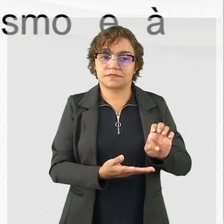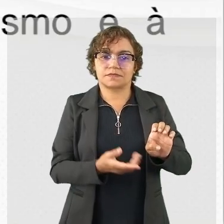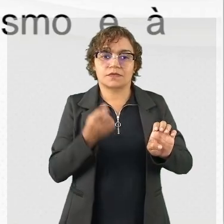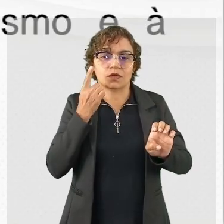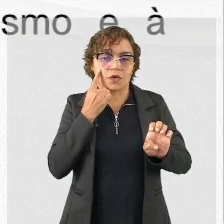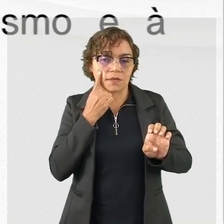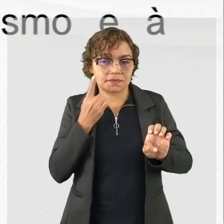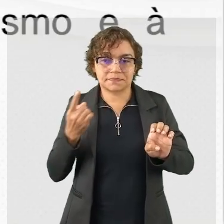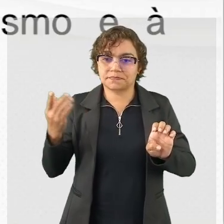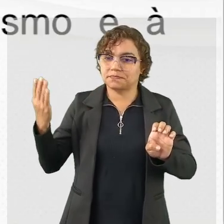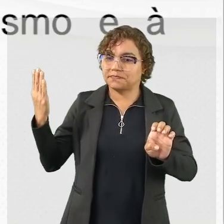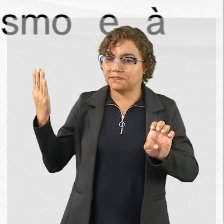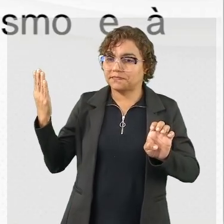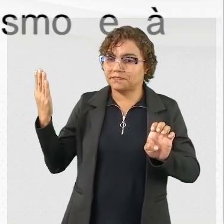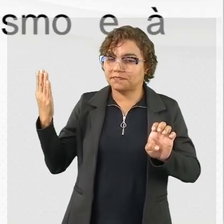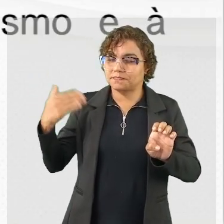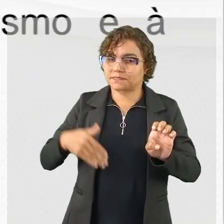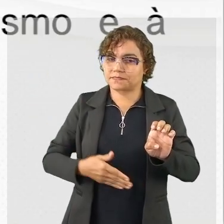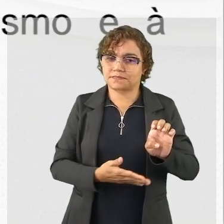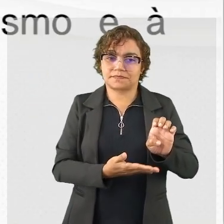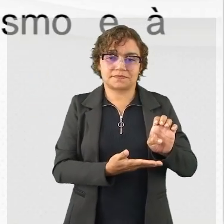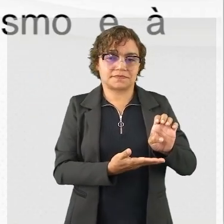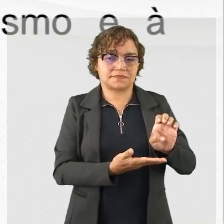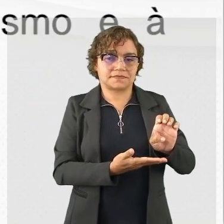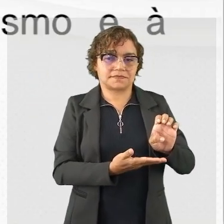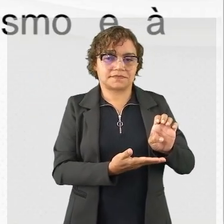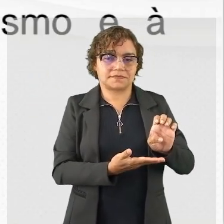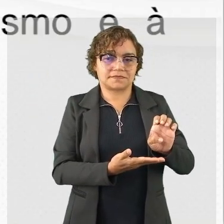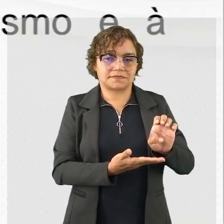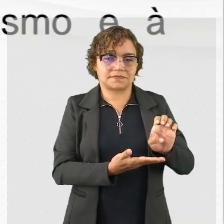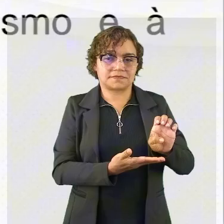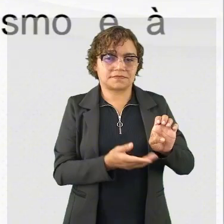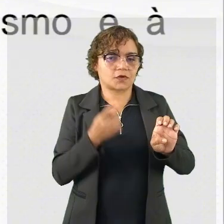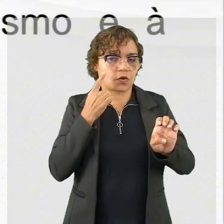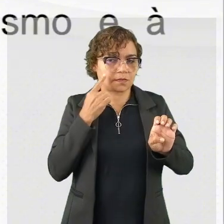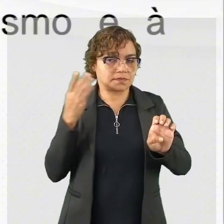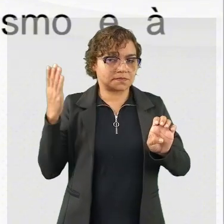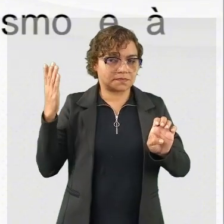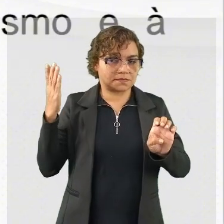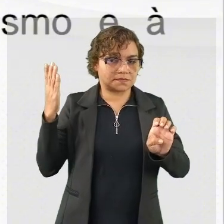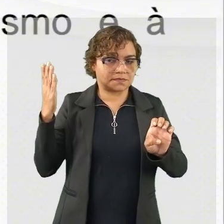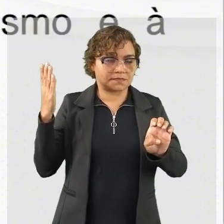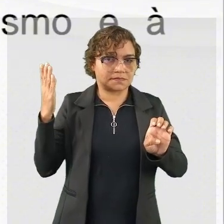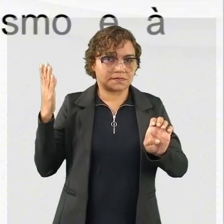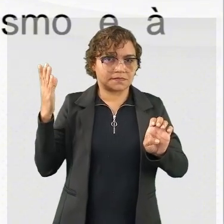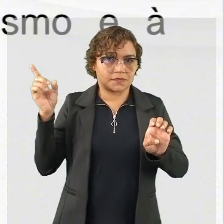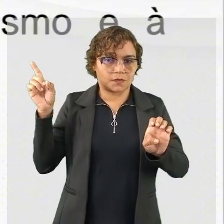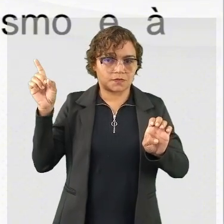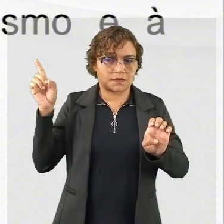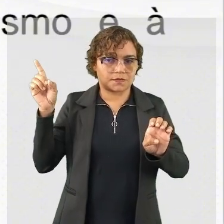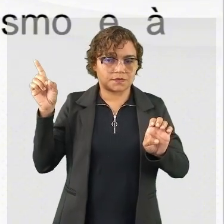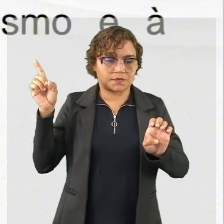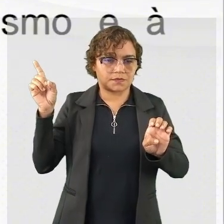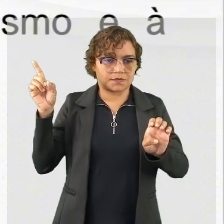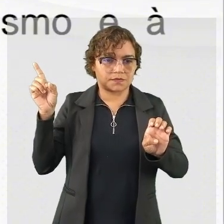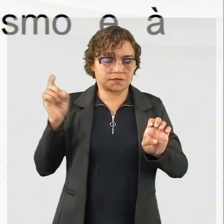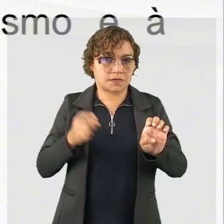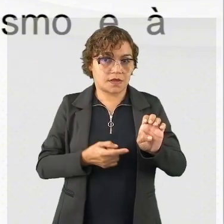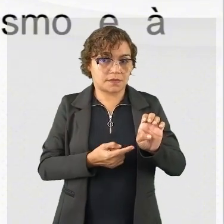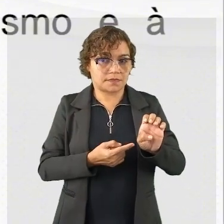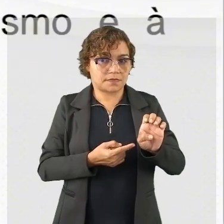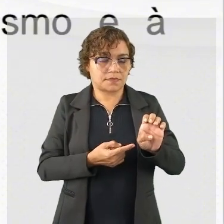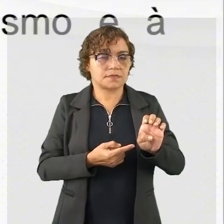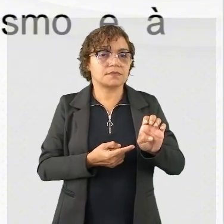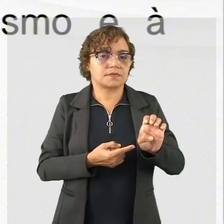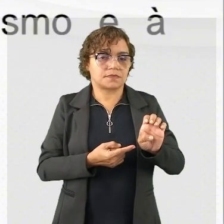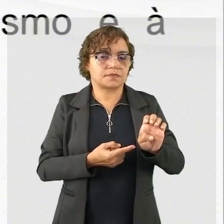de utilização sistemática de mão de obra de origem africana na pecuária, substituindo o trabalho dos indígenas que não se adaptavam ao